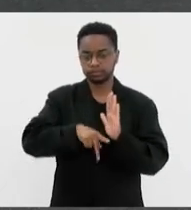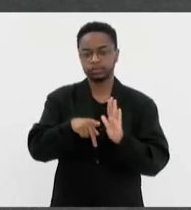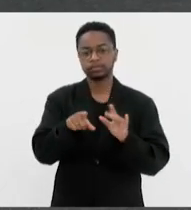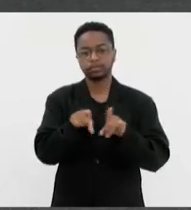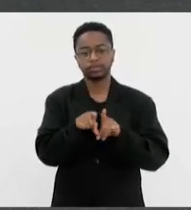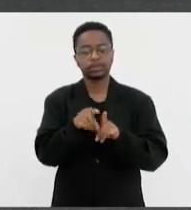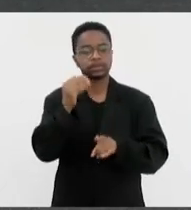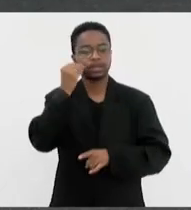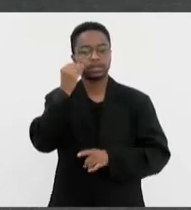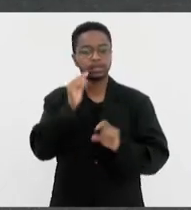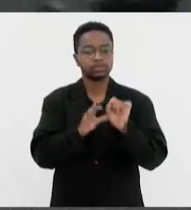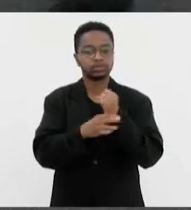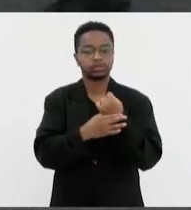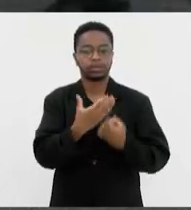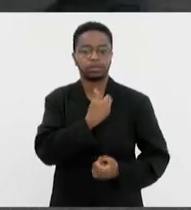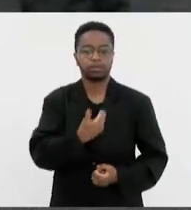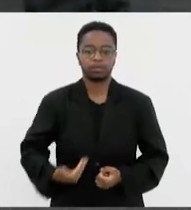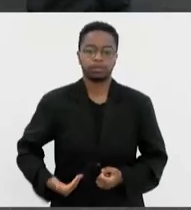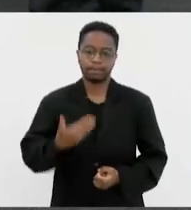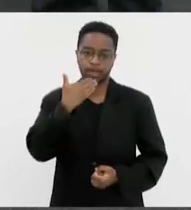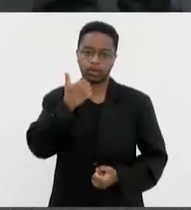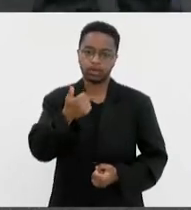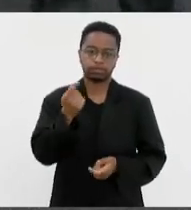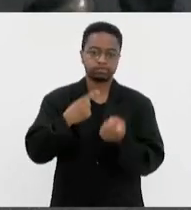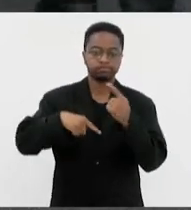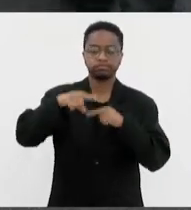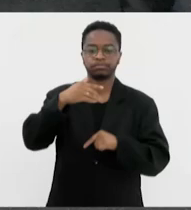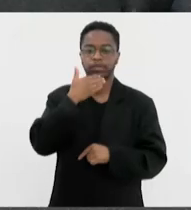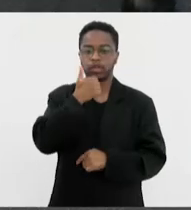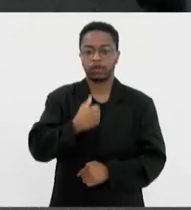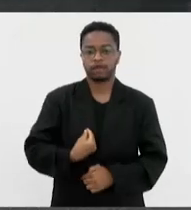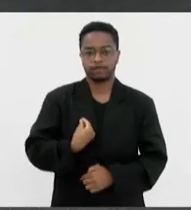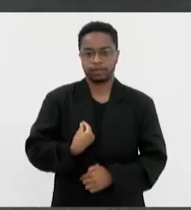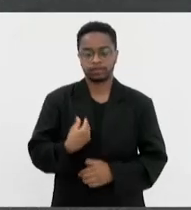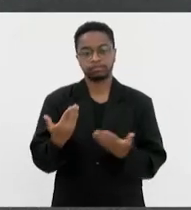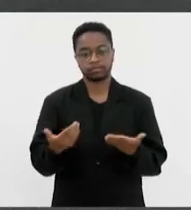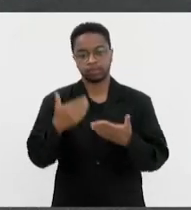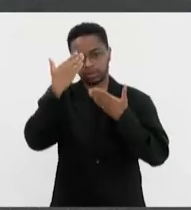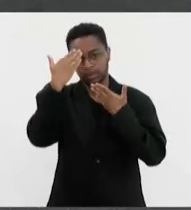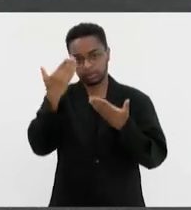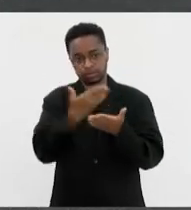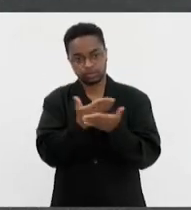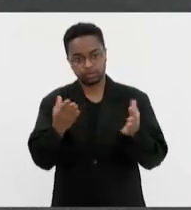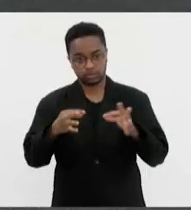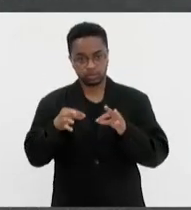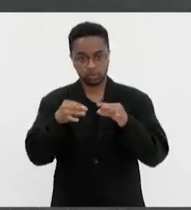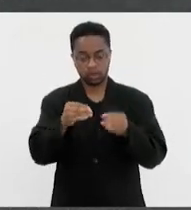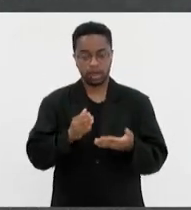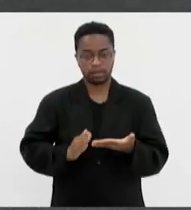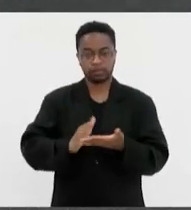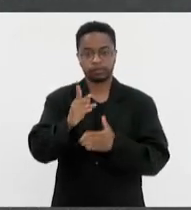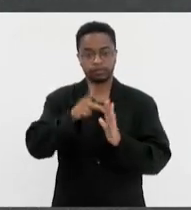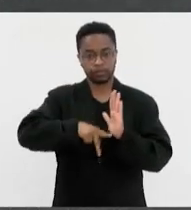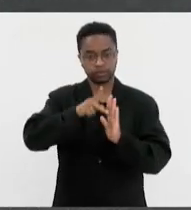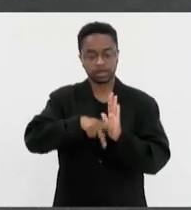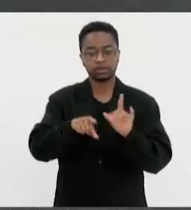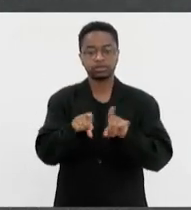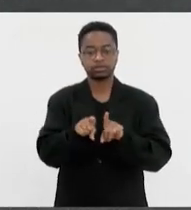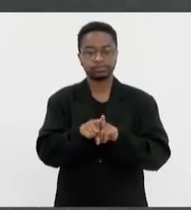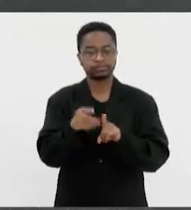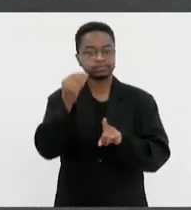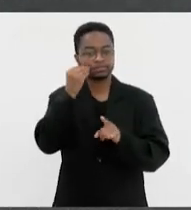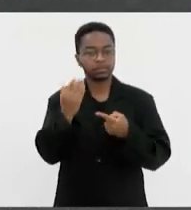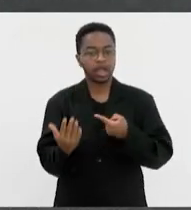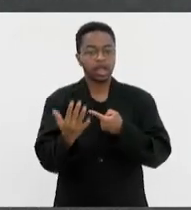a segurança pública melhore e que a gente possa ter uma qualidade de vida melhor. Então, agradeço aí a todos os colegas pela aprovação do projeto, que possam me